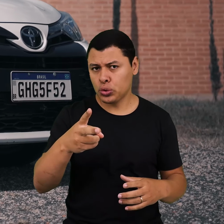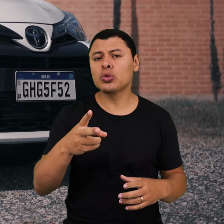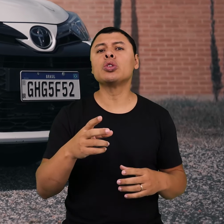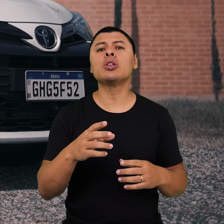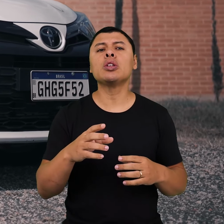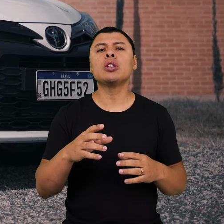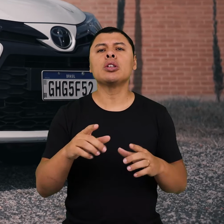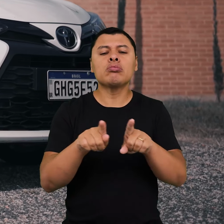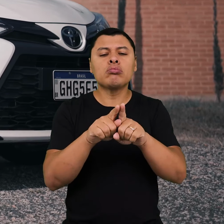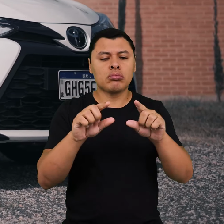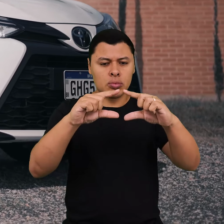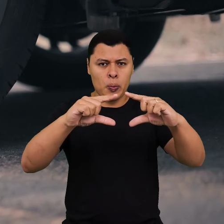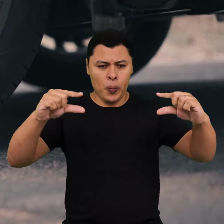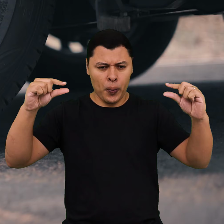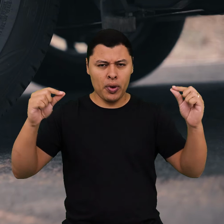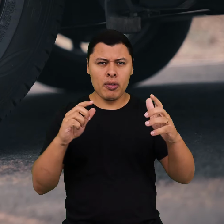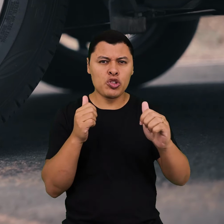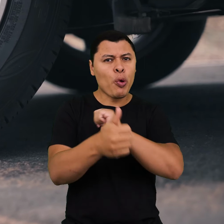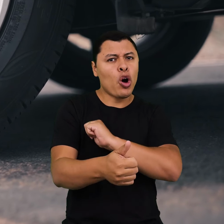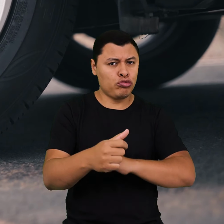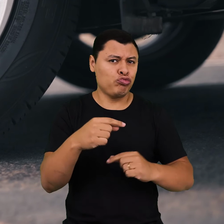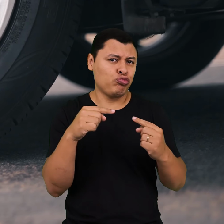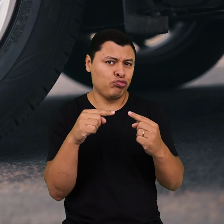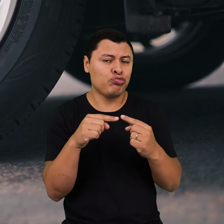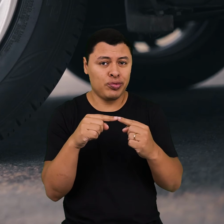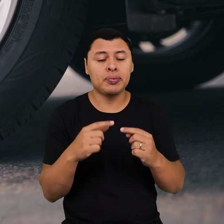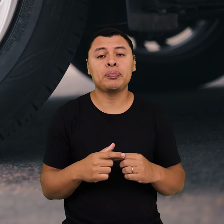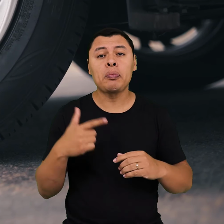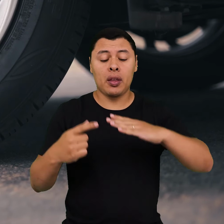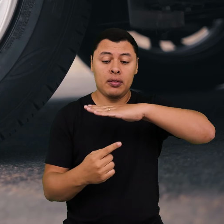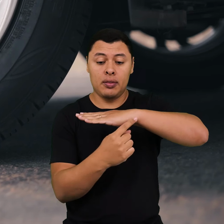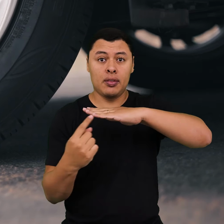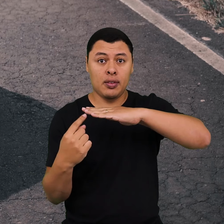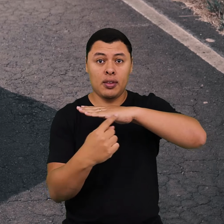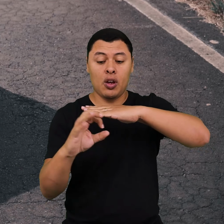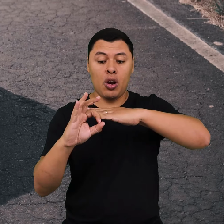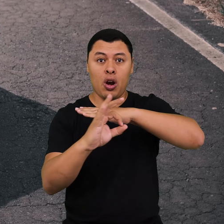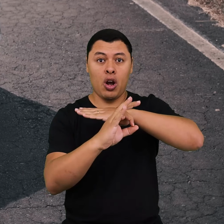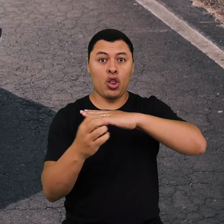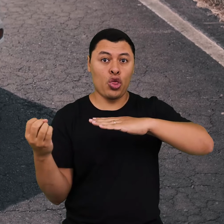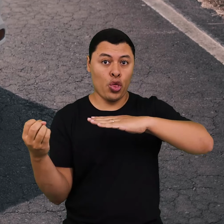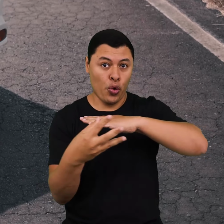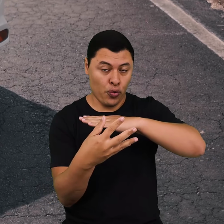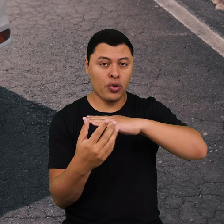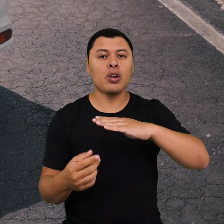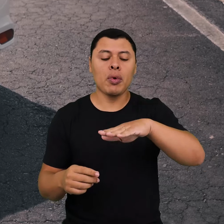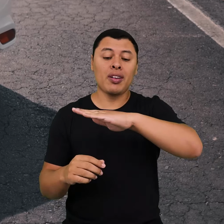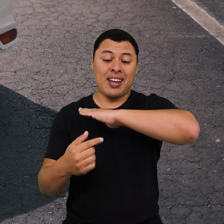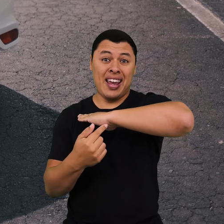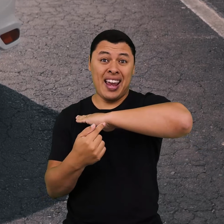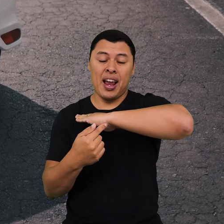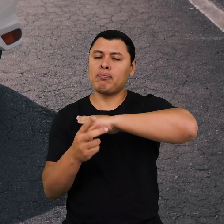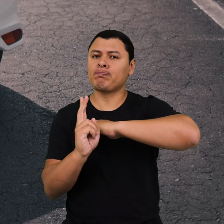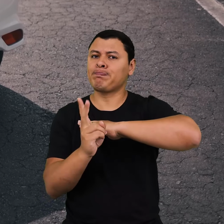mais esportivo de forma geral na dianteira. Na lateral, a única novidade é o conjunto de rodas, e na traseira não tem nenhuma novidade, é basicamente o